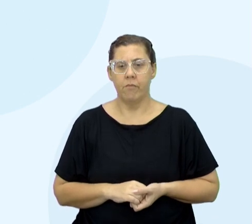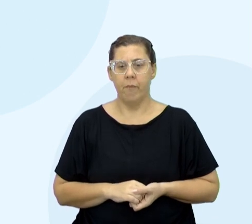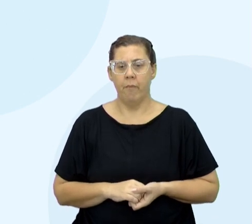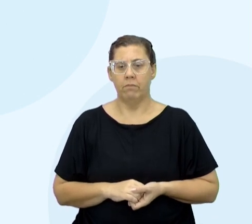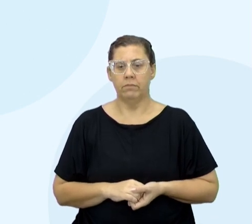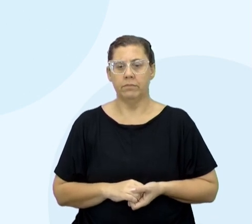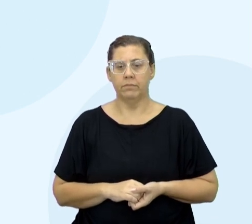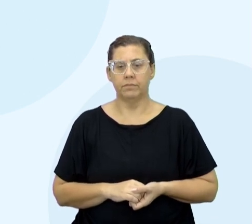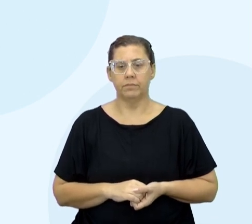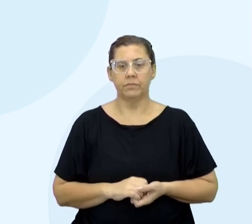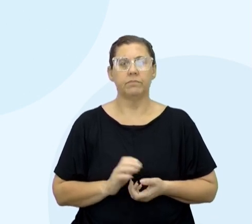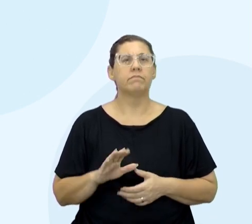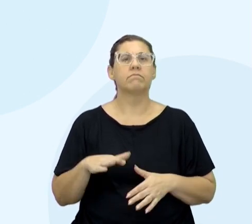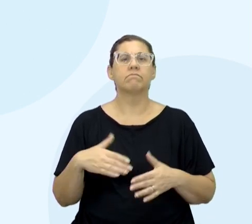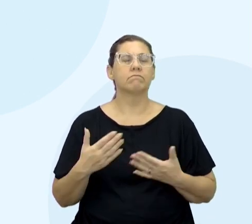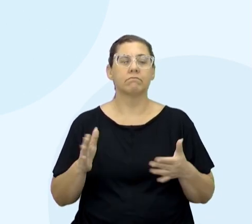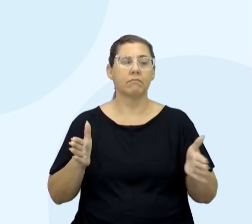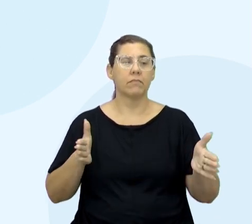Qual o prazo?